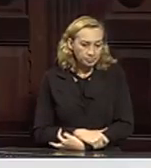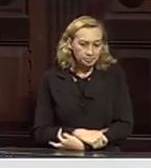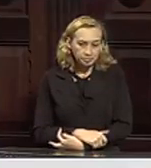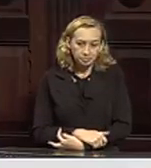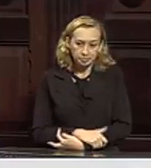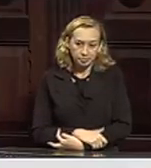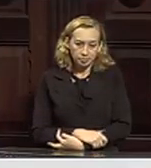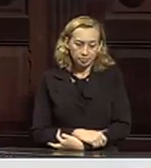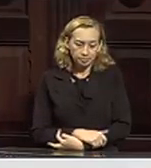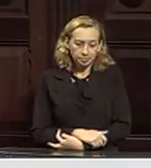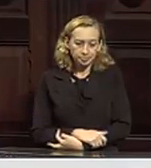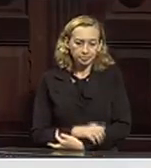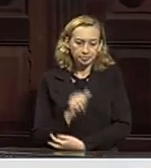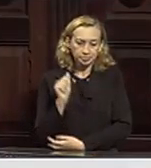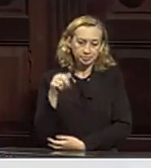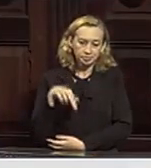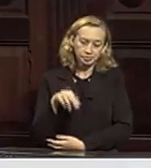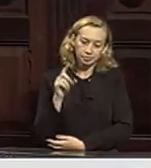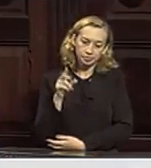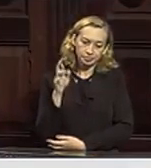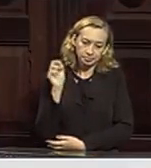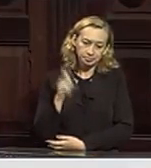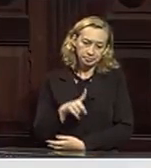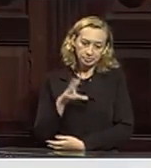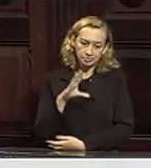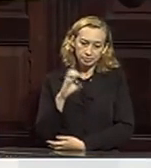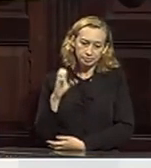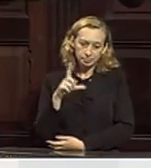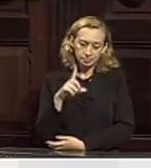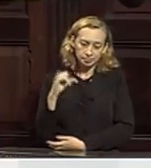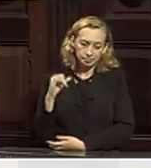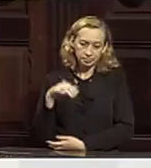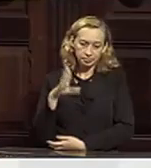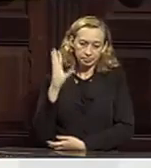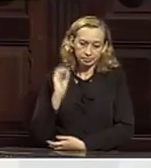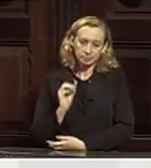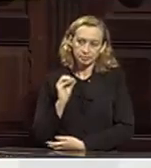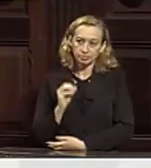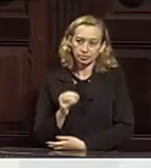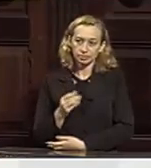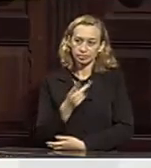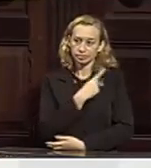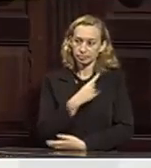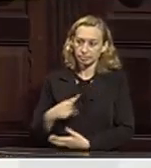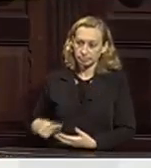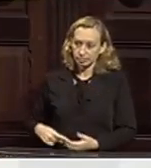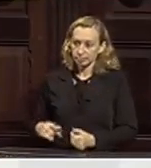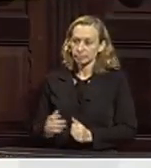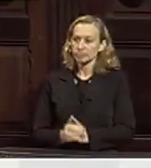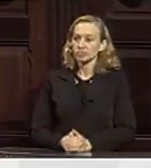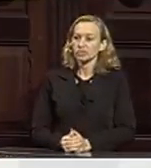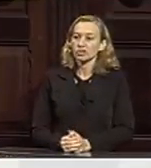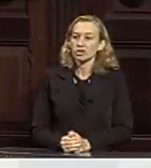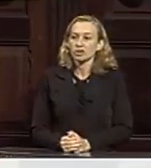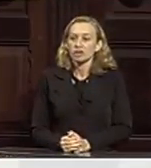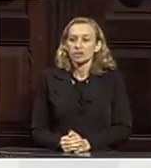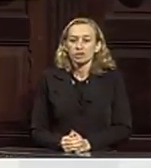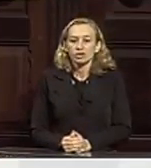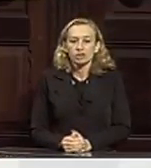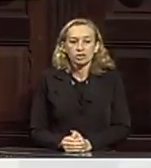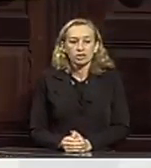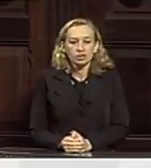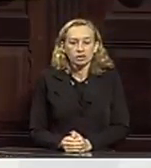Presidente André Ciliano, um dos, com todos, mas um dos que se dedicou